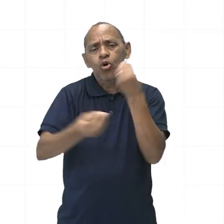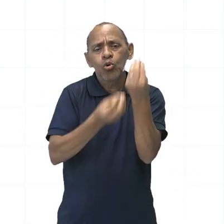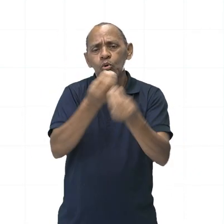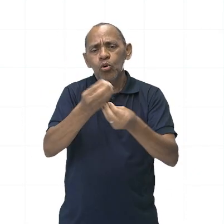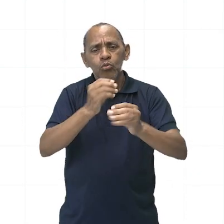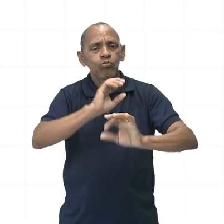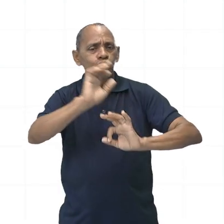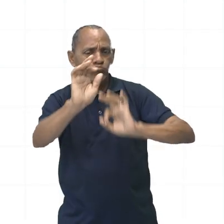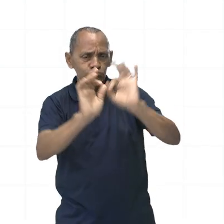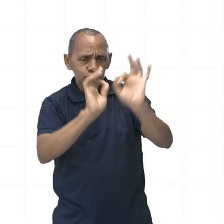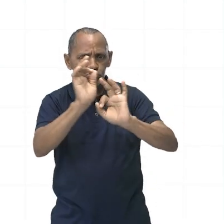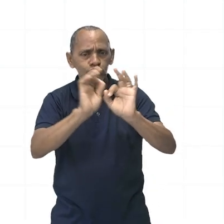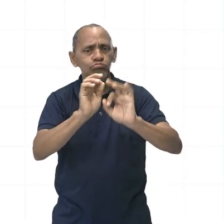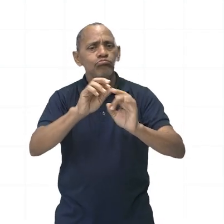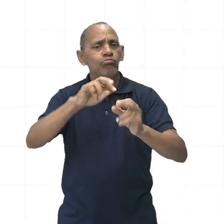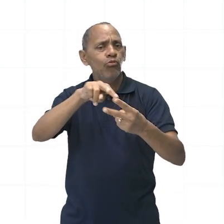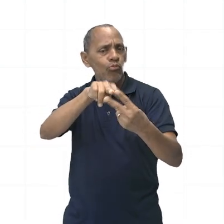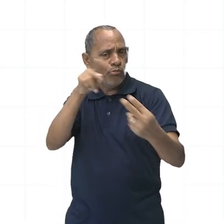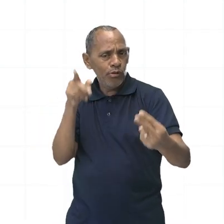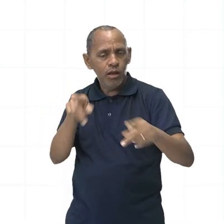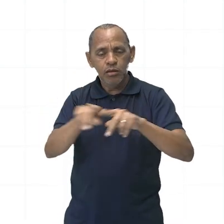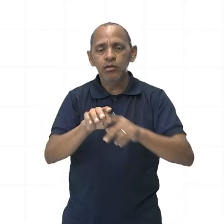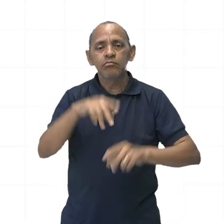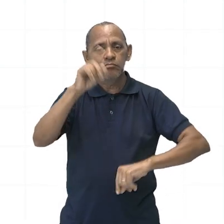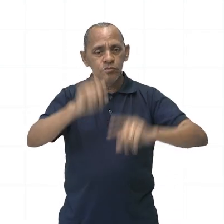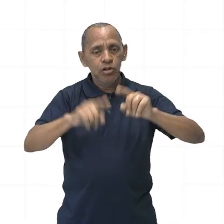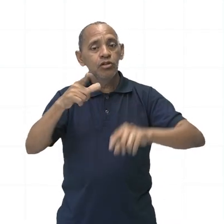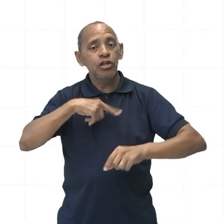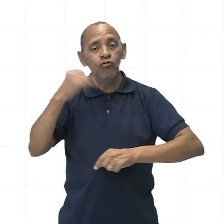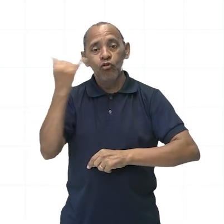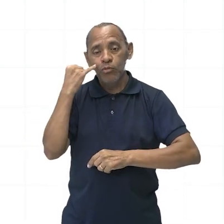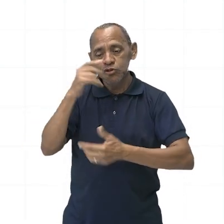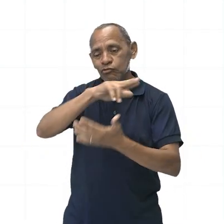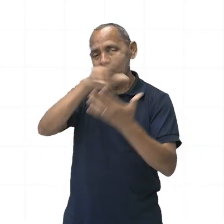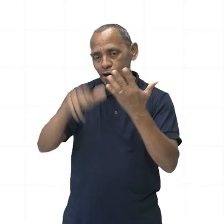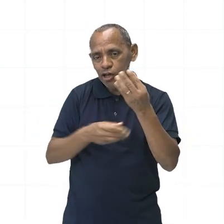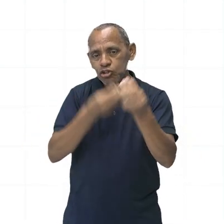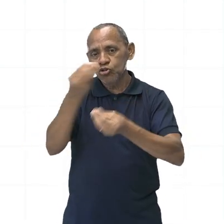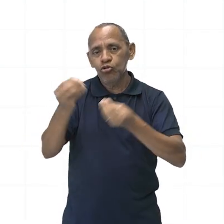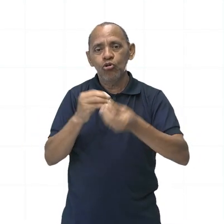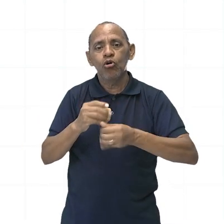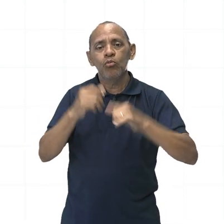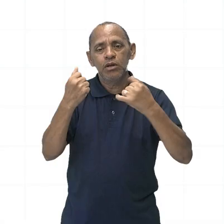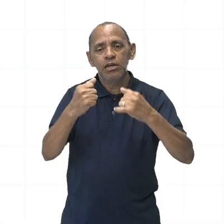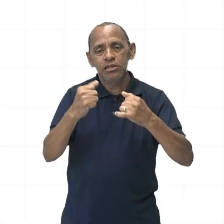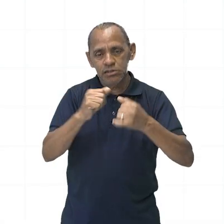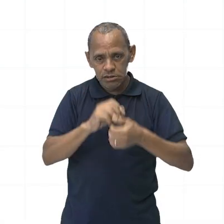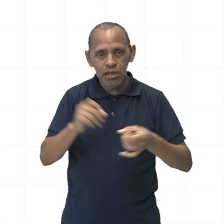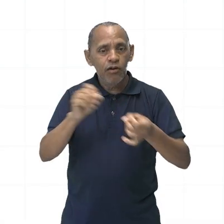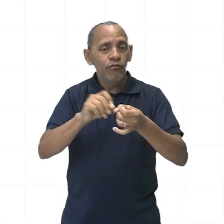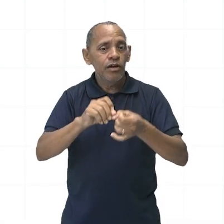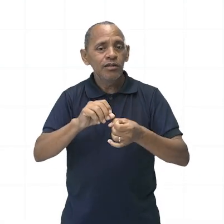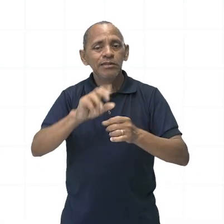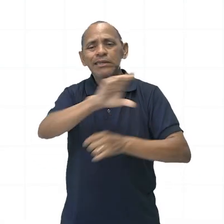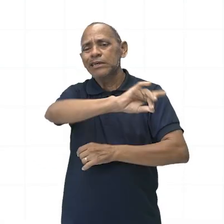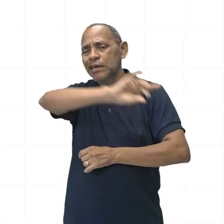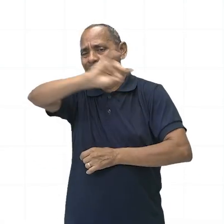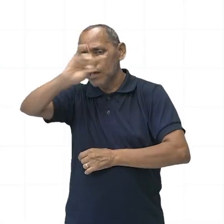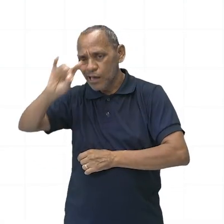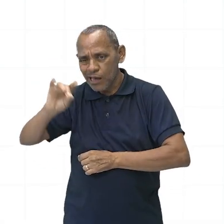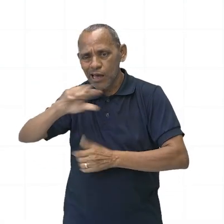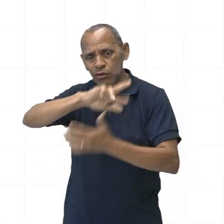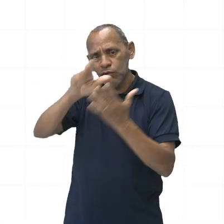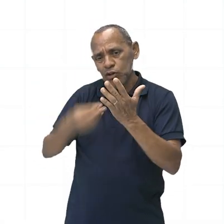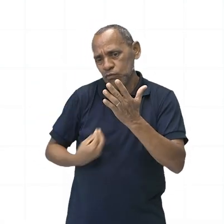organizado o DNA, o material que contém todas as informações sobre como deve ser feito cada ser vivo que existe no planeta.